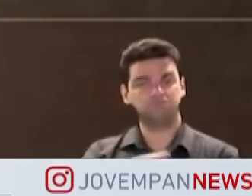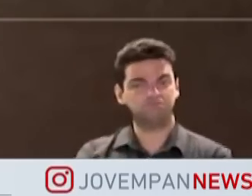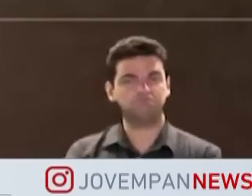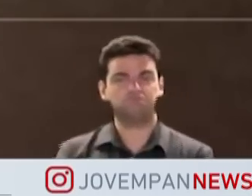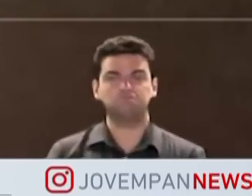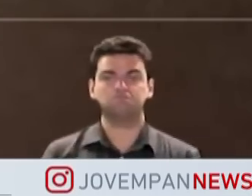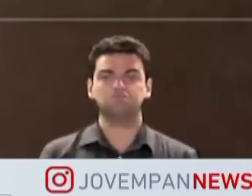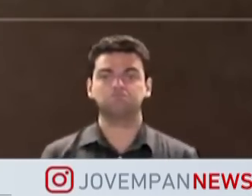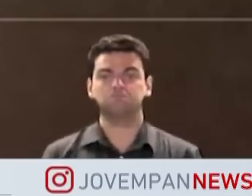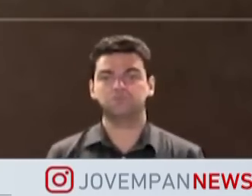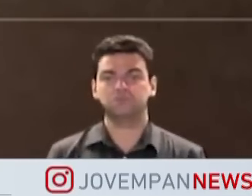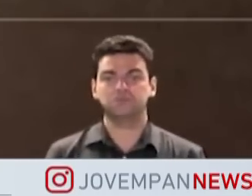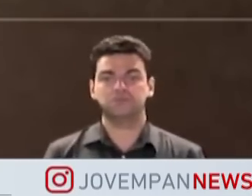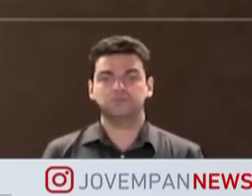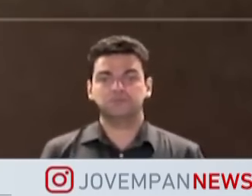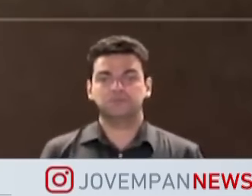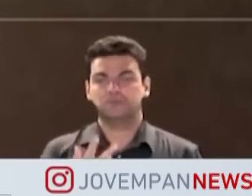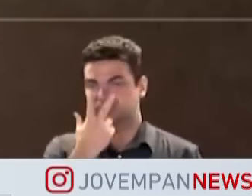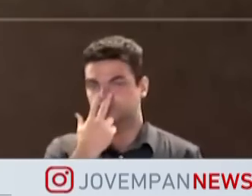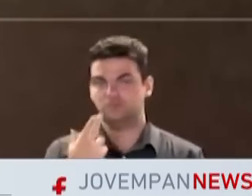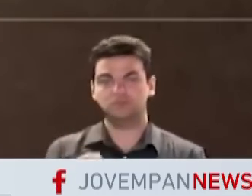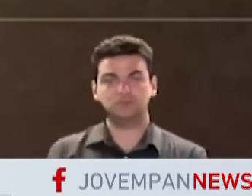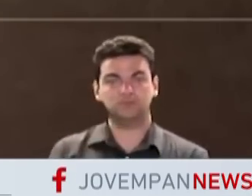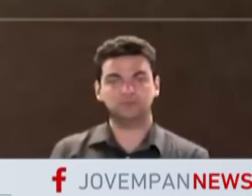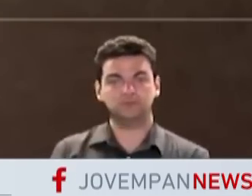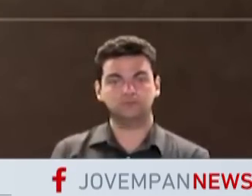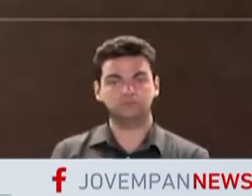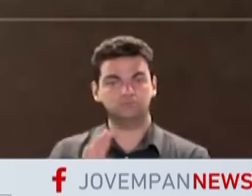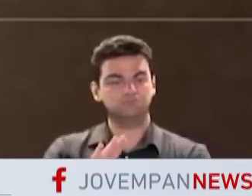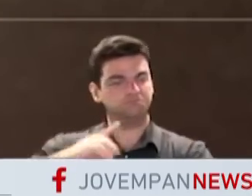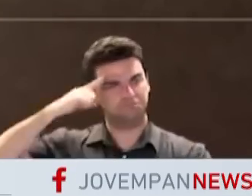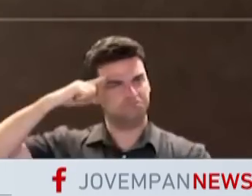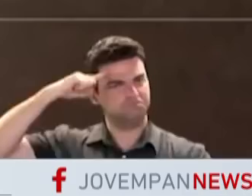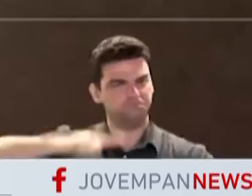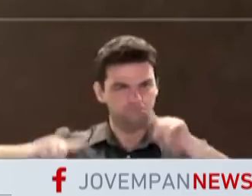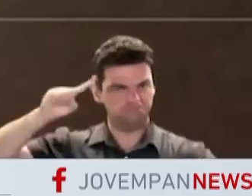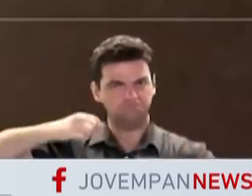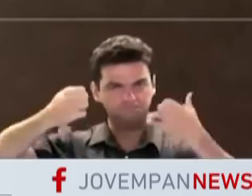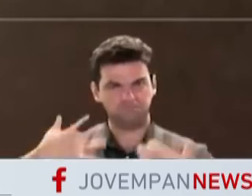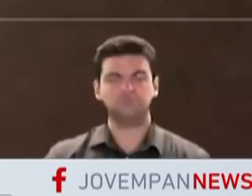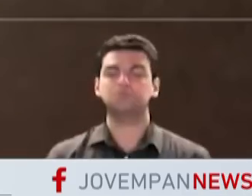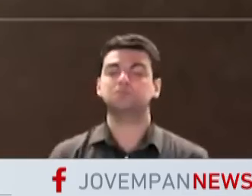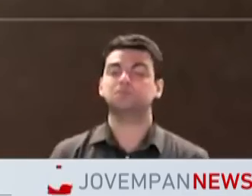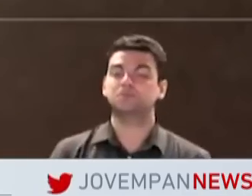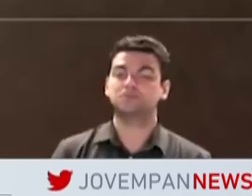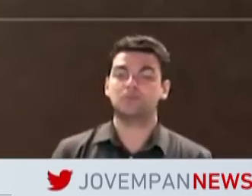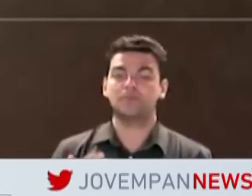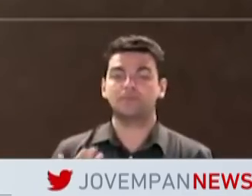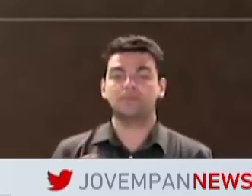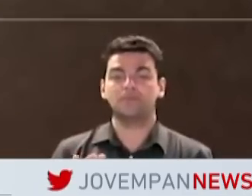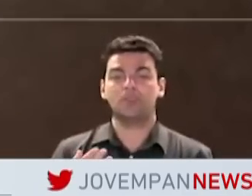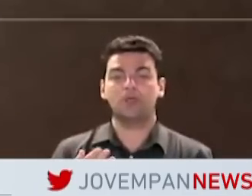por excelência da incolumidade da supremacia constitucional, da intangibilidade da